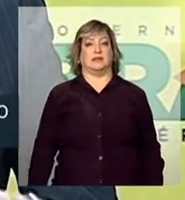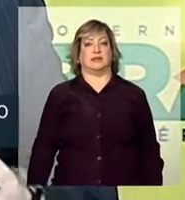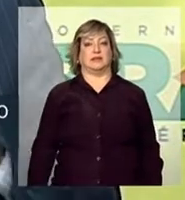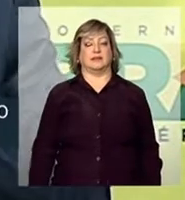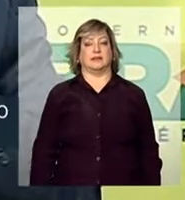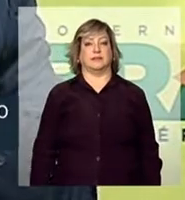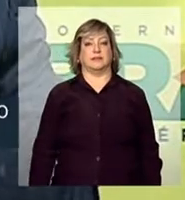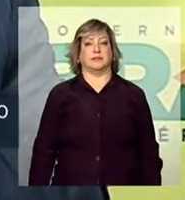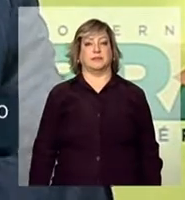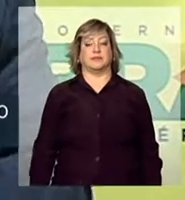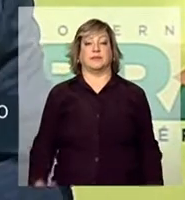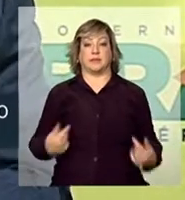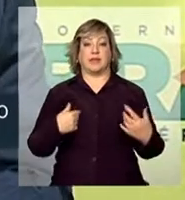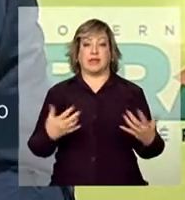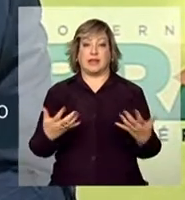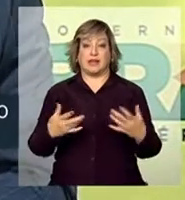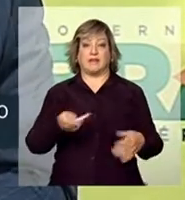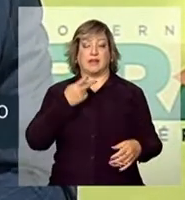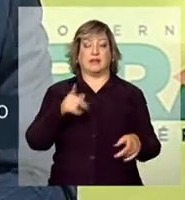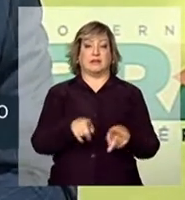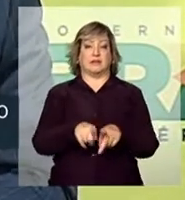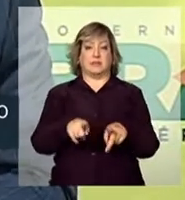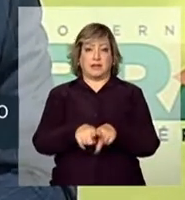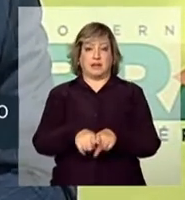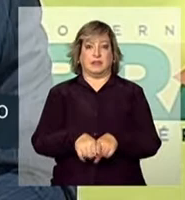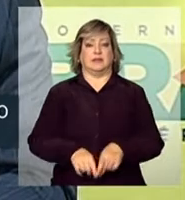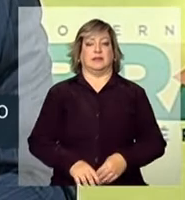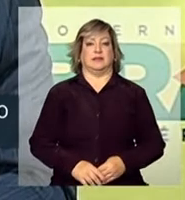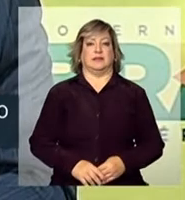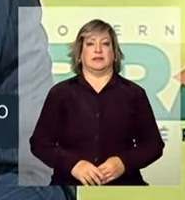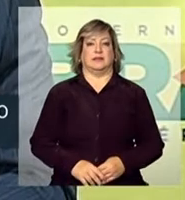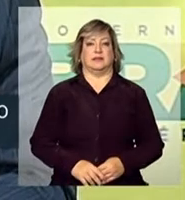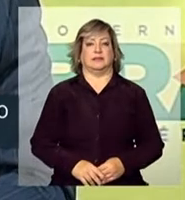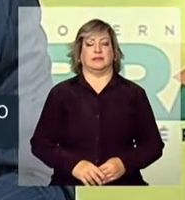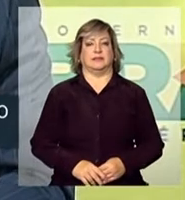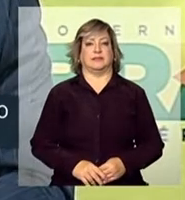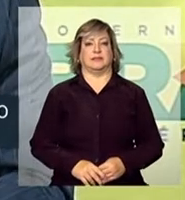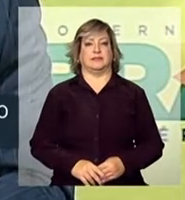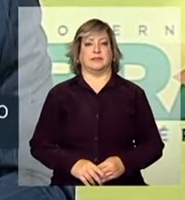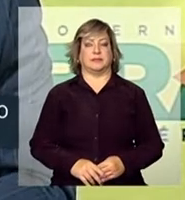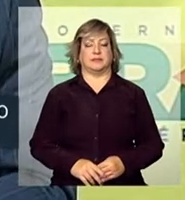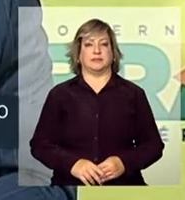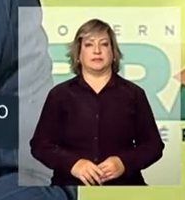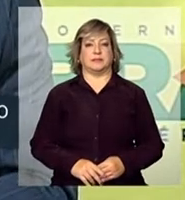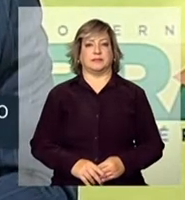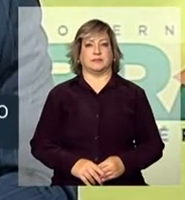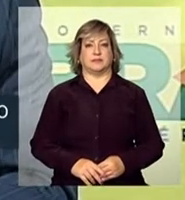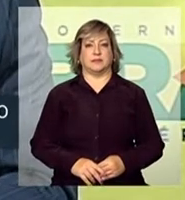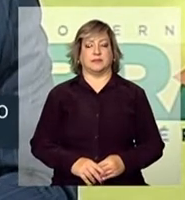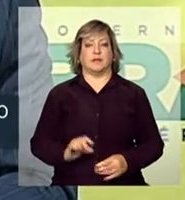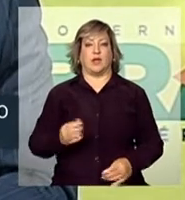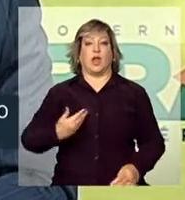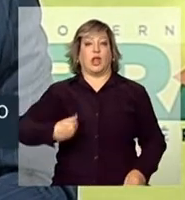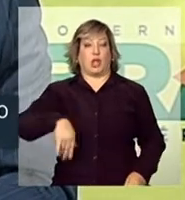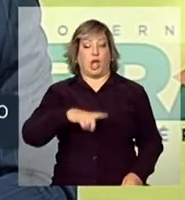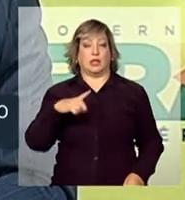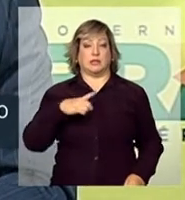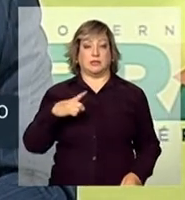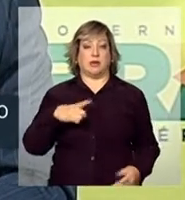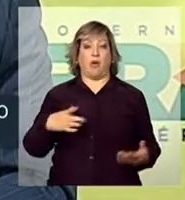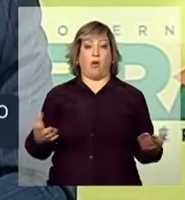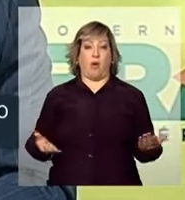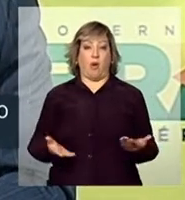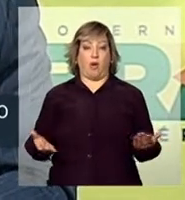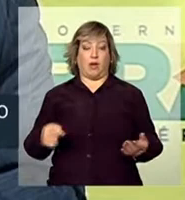nós queremos dizer também o que nós estamos hoje